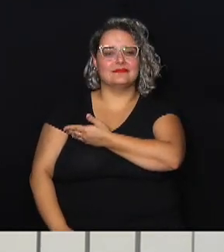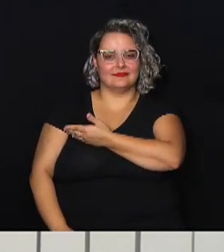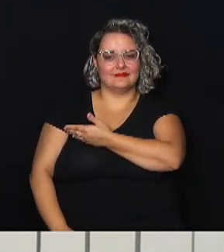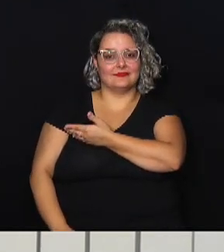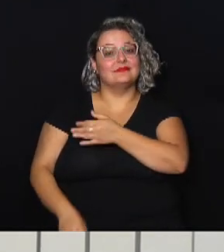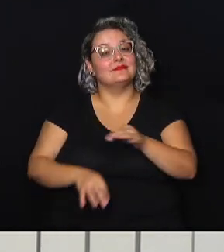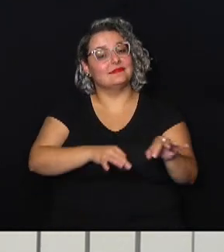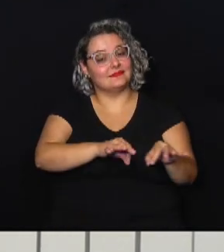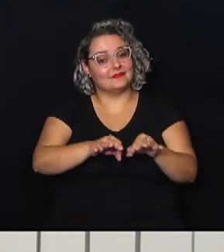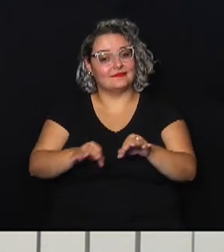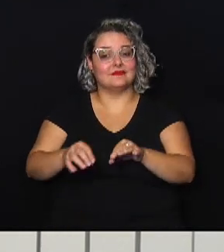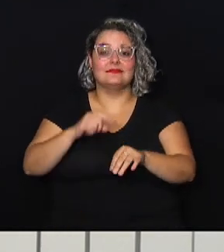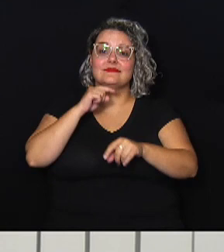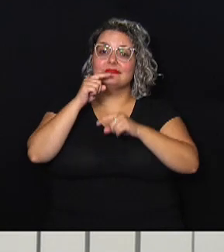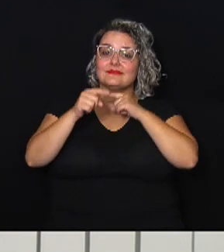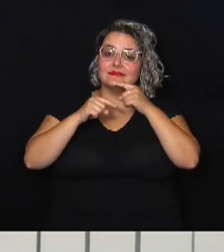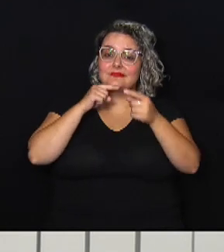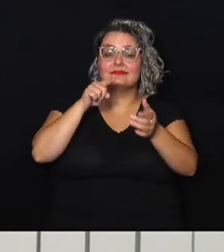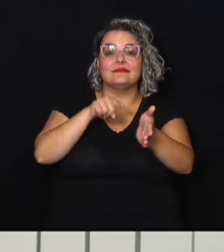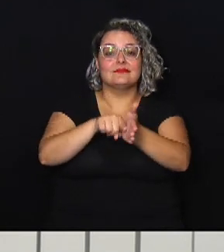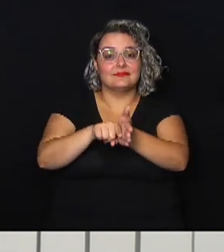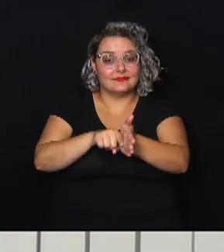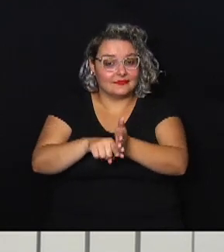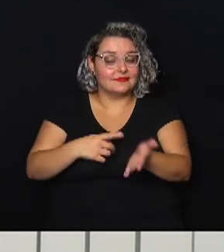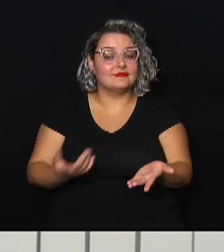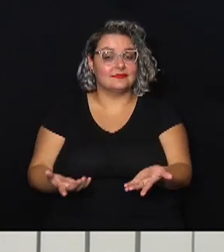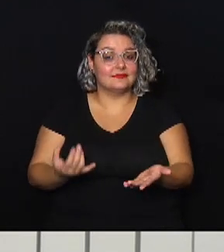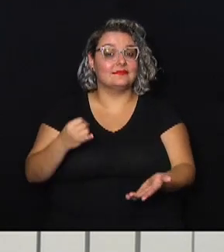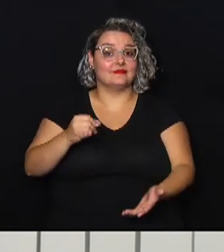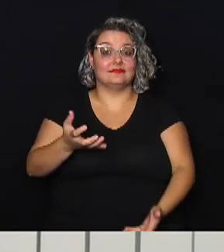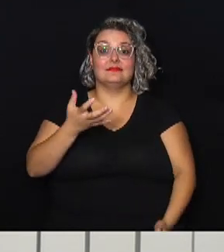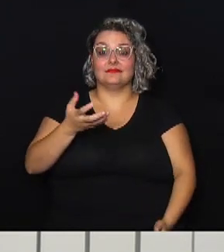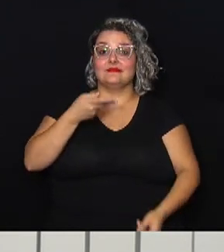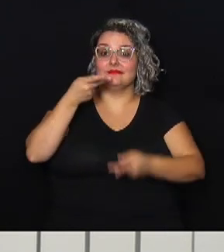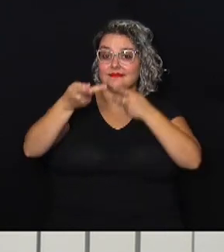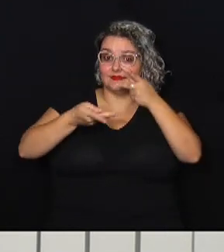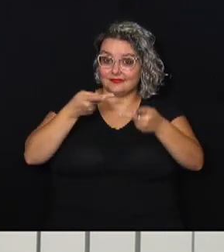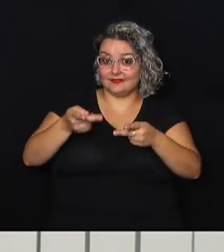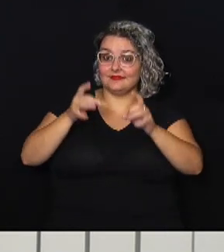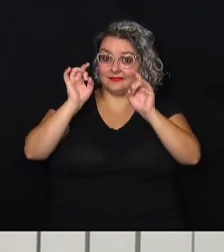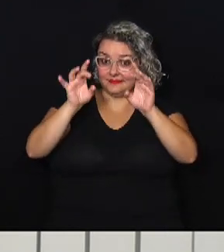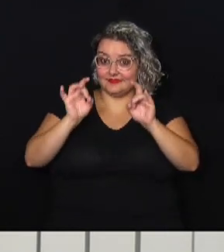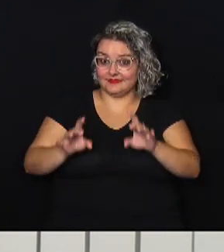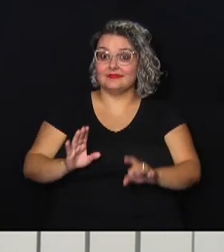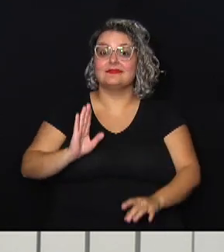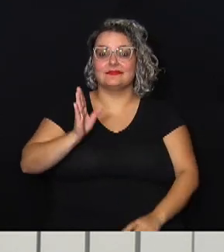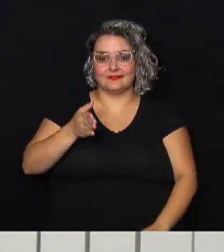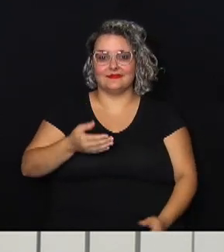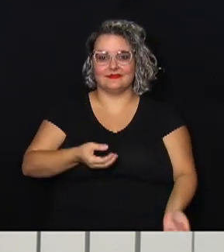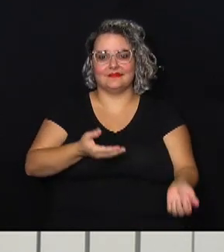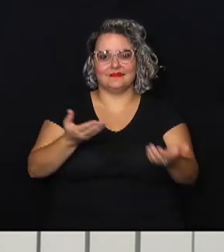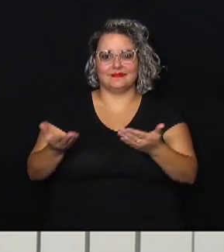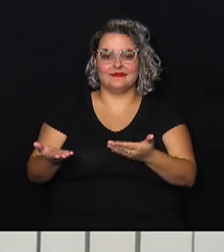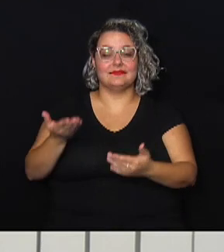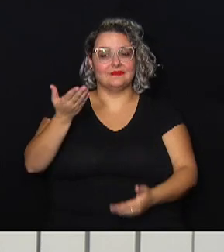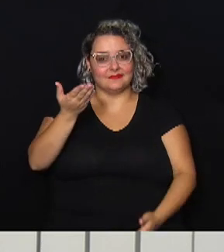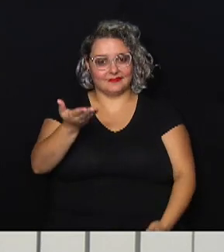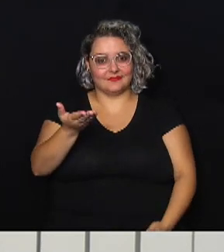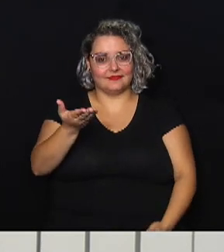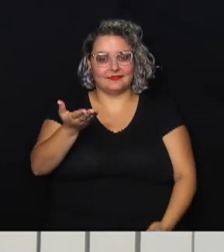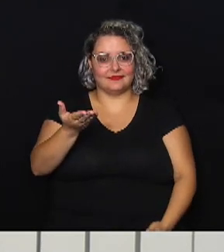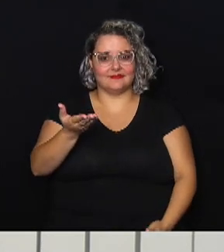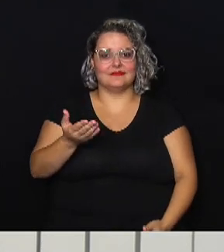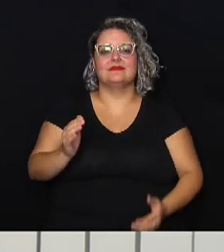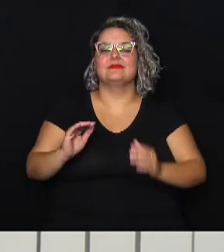programa tiver alguma pergunta, alguma dúvida, se quiser fazer aí para o especialista, que daqui a pouquinho já vou apresentar para você, é